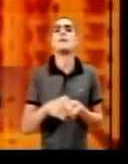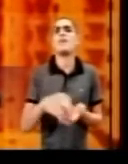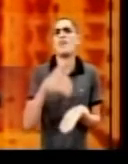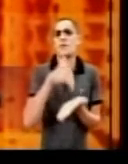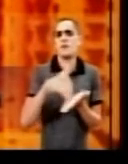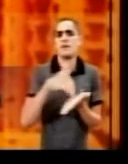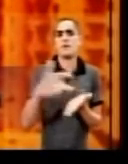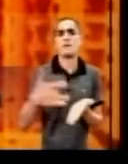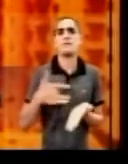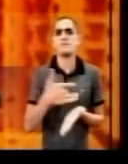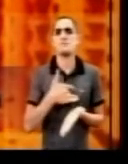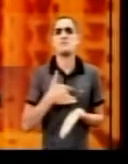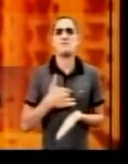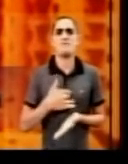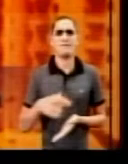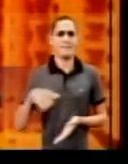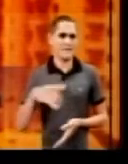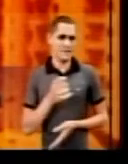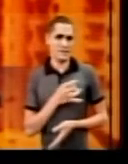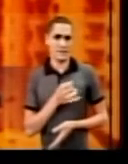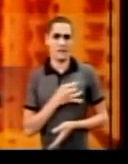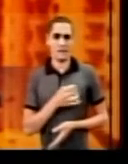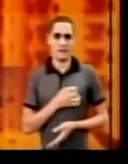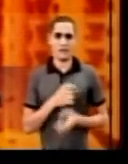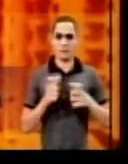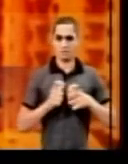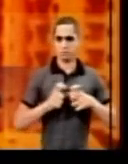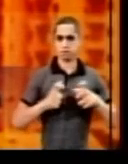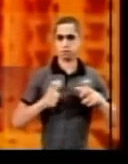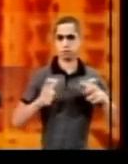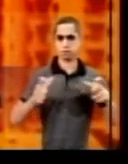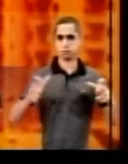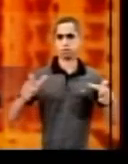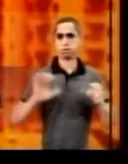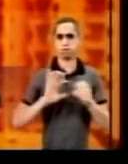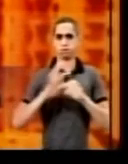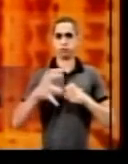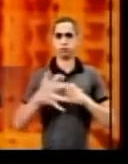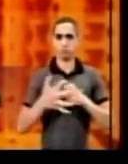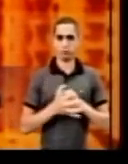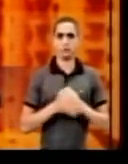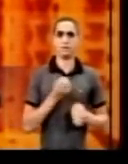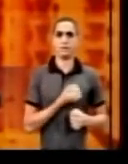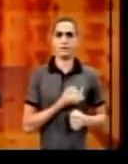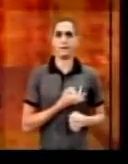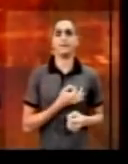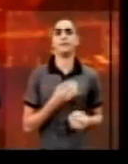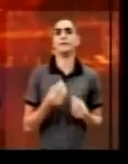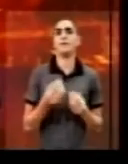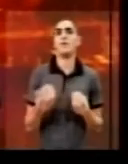por um aumento na transmissão do vírus com a ampliação das atividades, como bares e restaurantes?